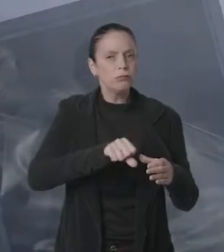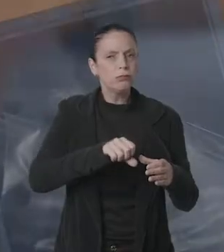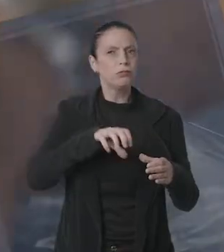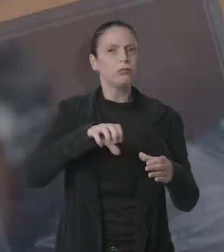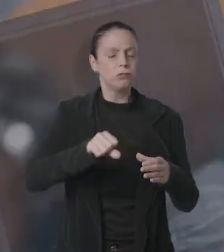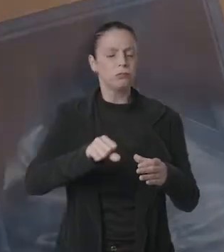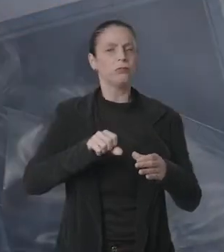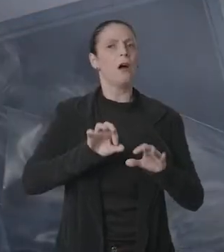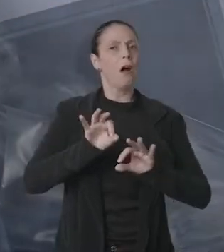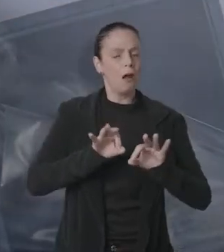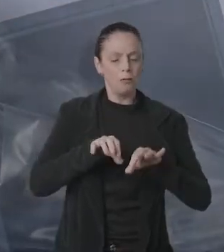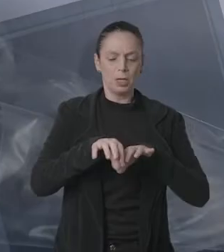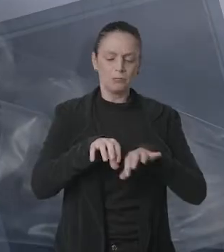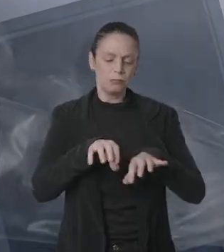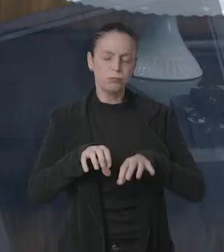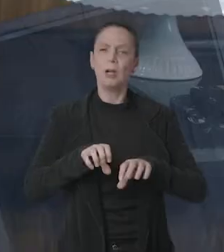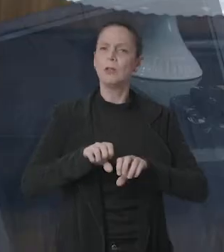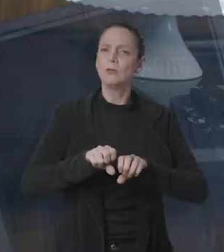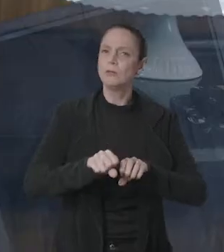levemente com a mão